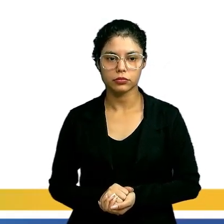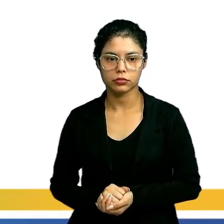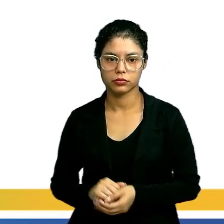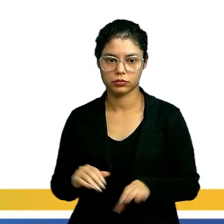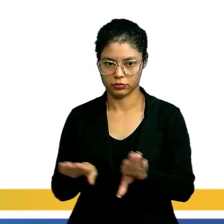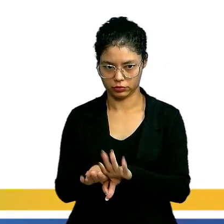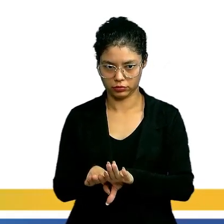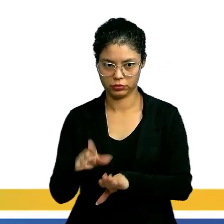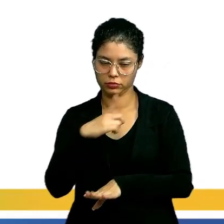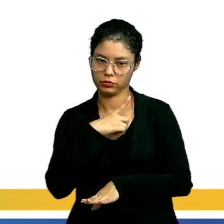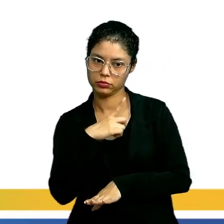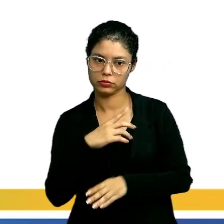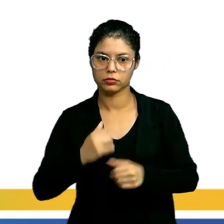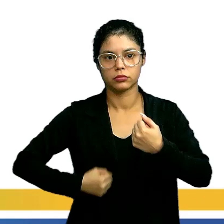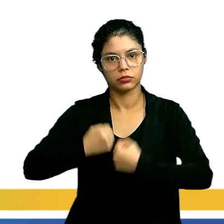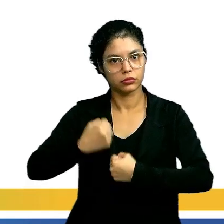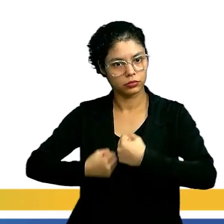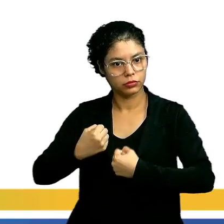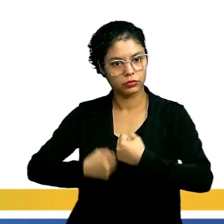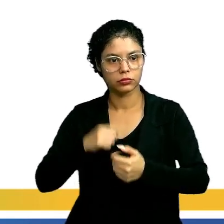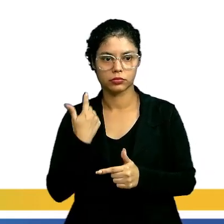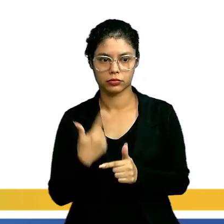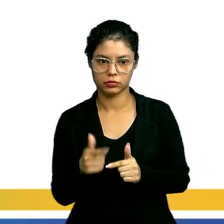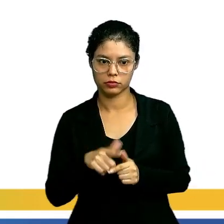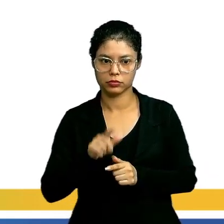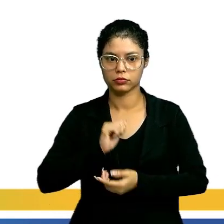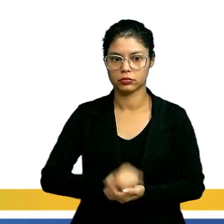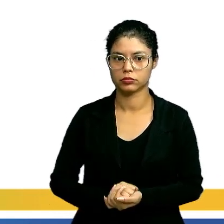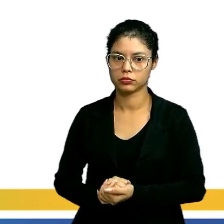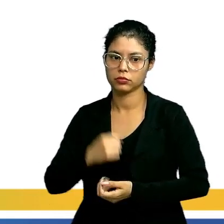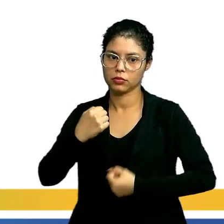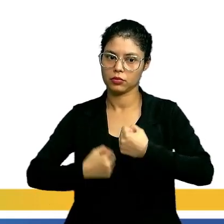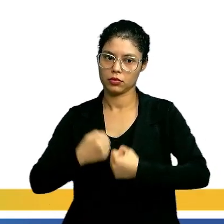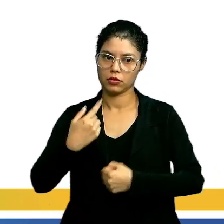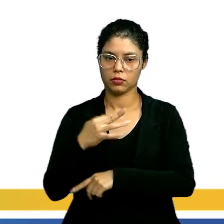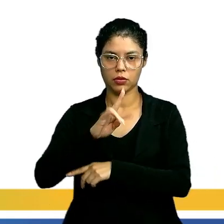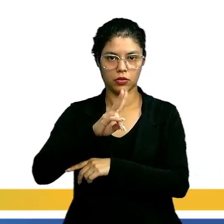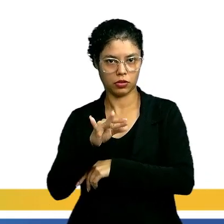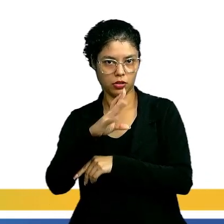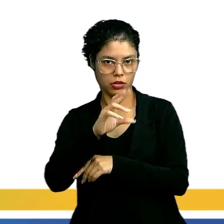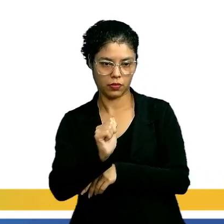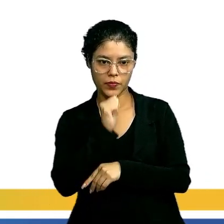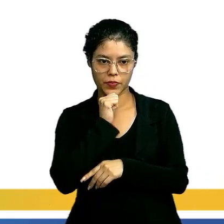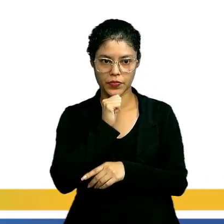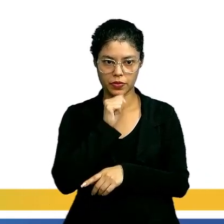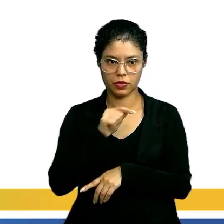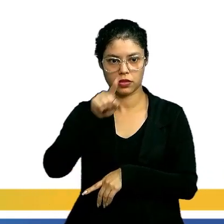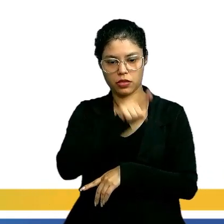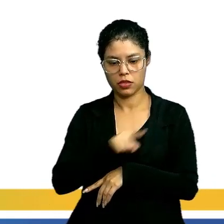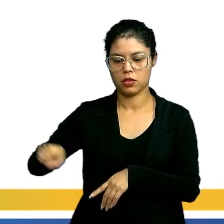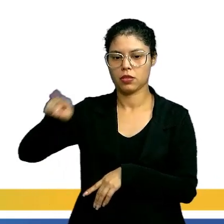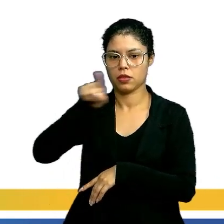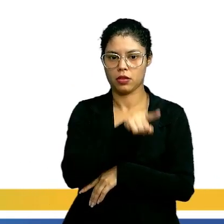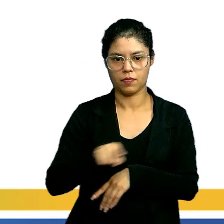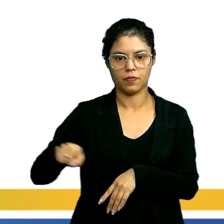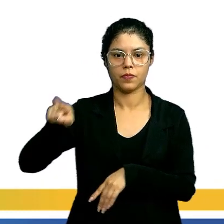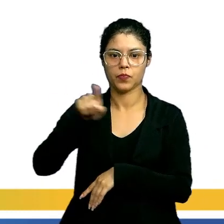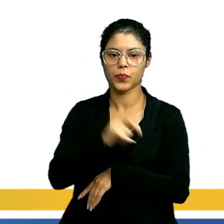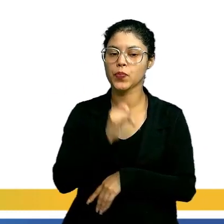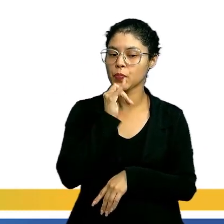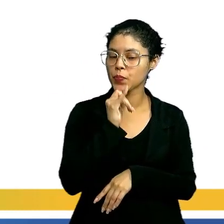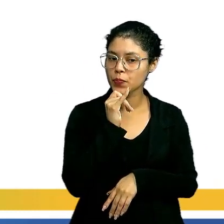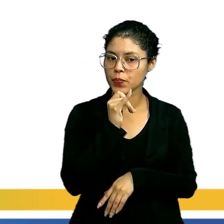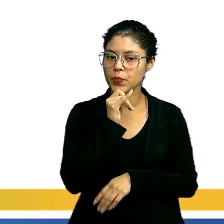Além disso, temos também a força de atrito prejudicial, ou seja, o atrito que ocorre na transmissão de engrenagem de bicicleta, por exemplo,